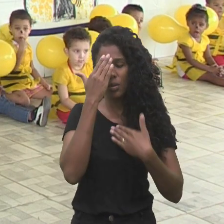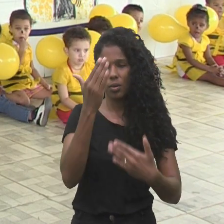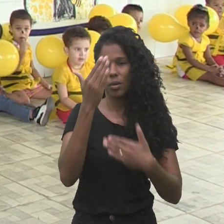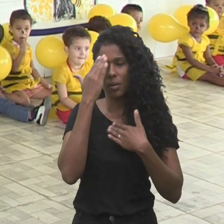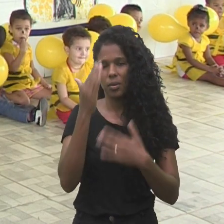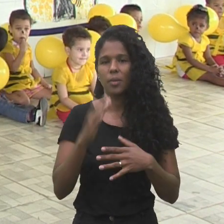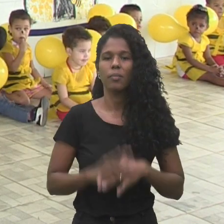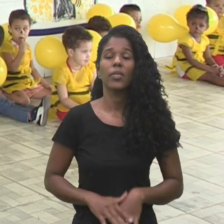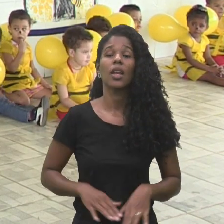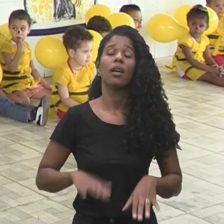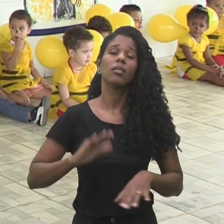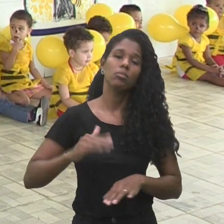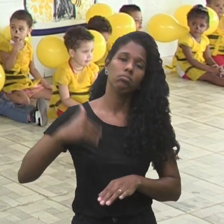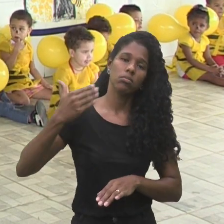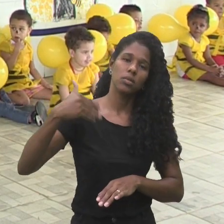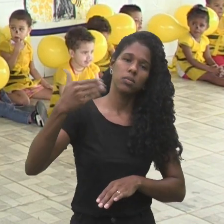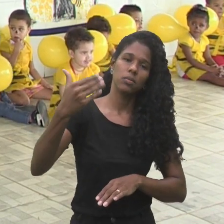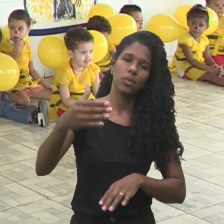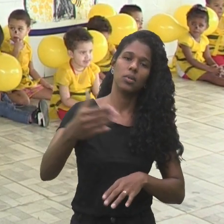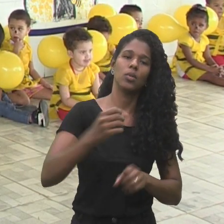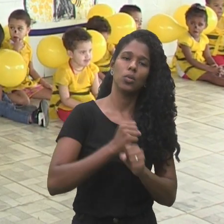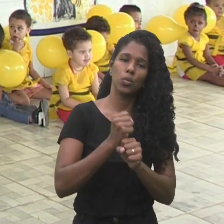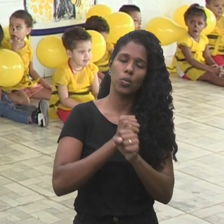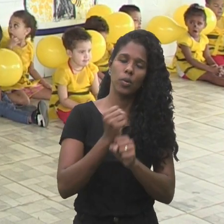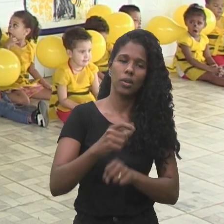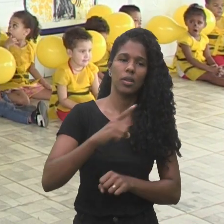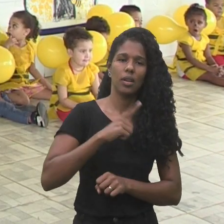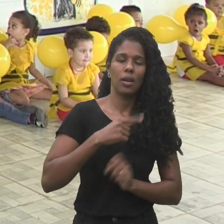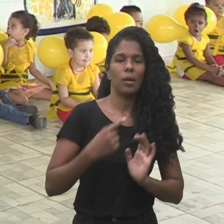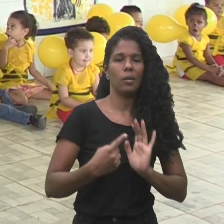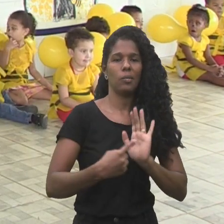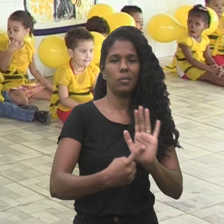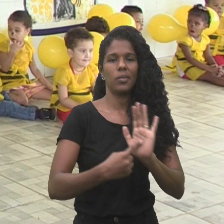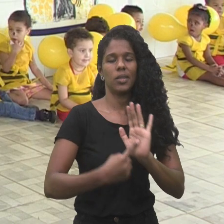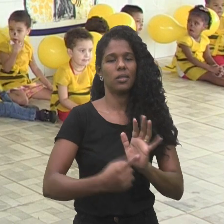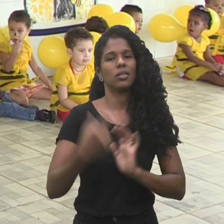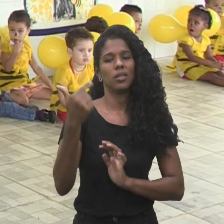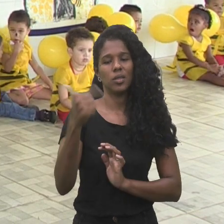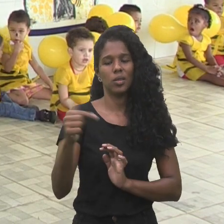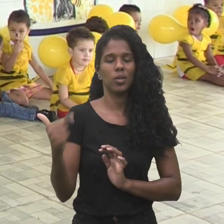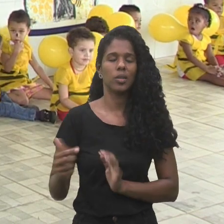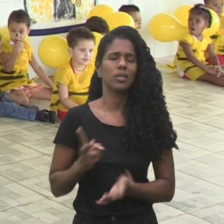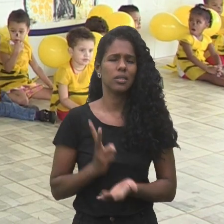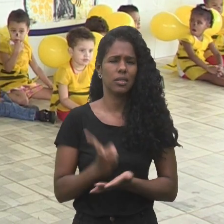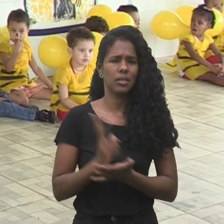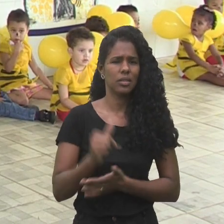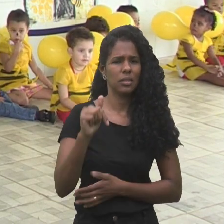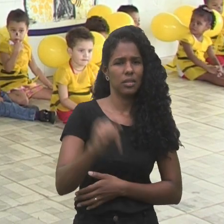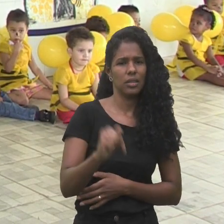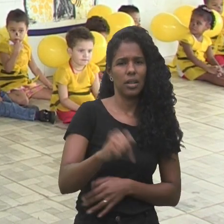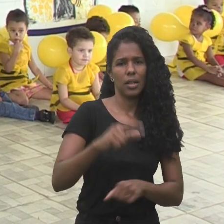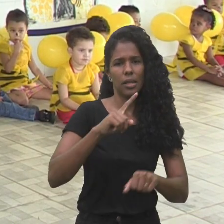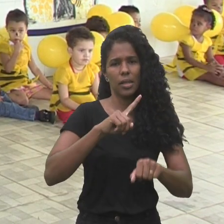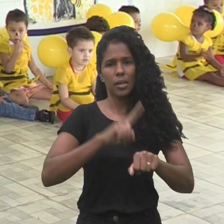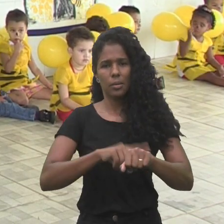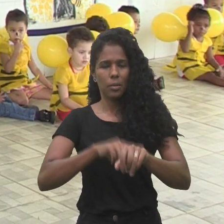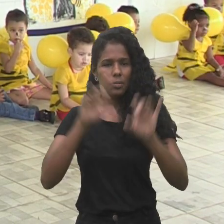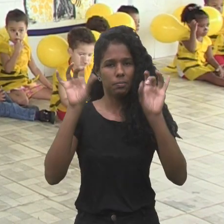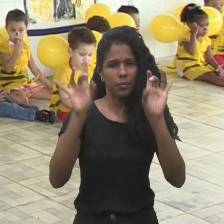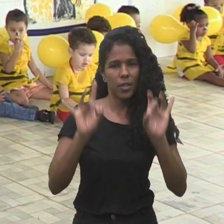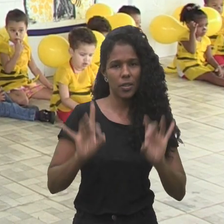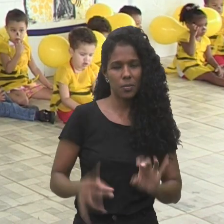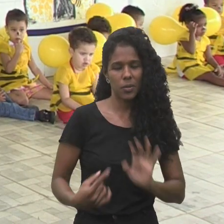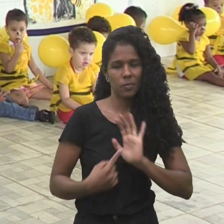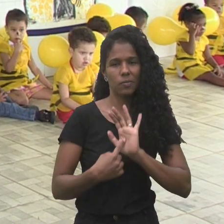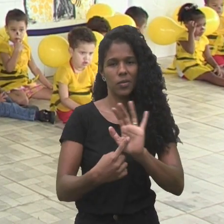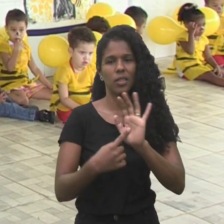do Conto, Roda Coletiva, porque sempre temos momentos importantes assim aqui no CMEI Padre Leonardo Sene.